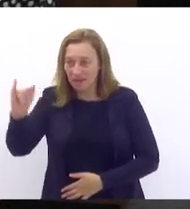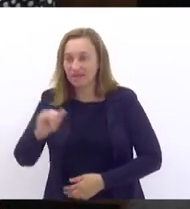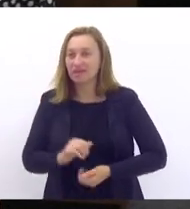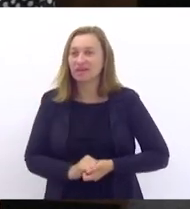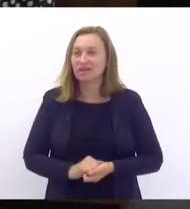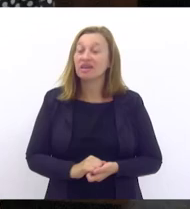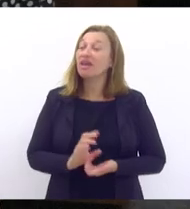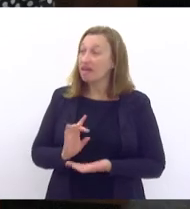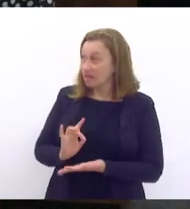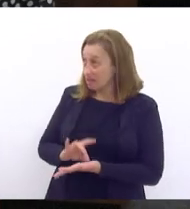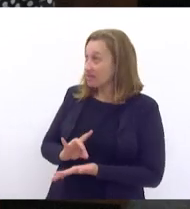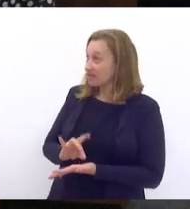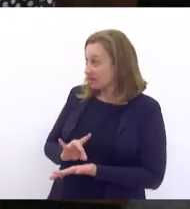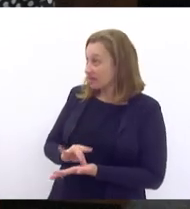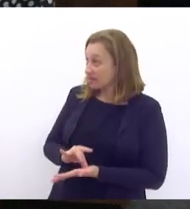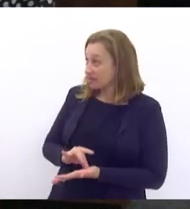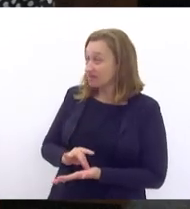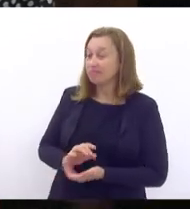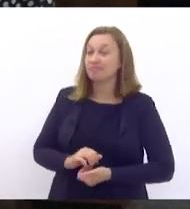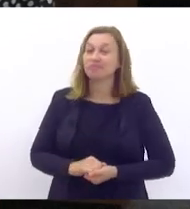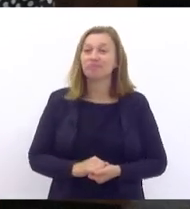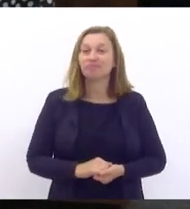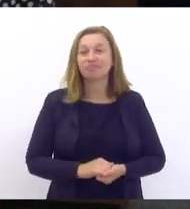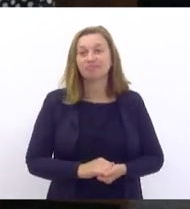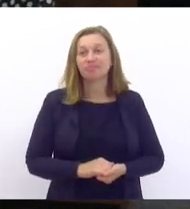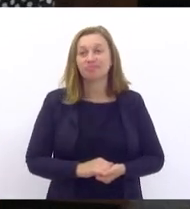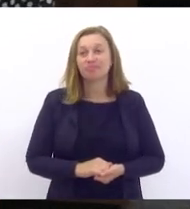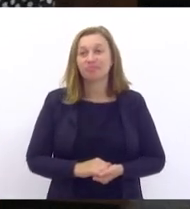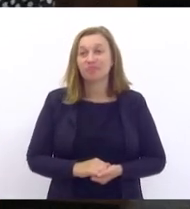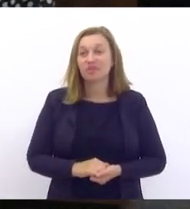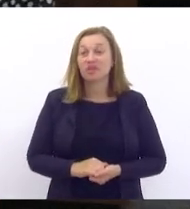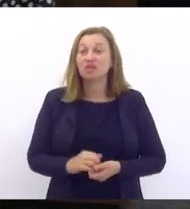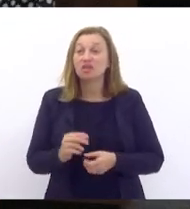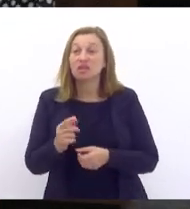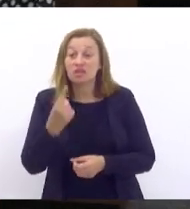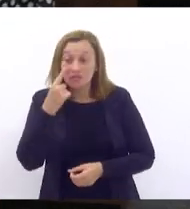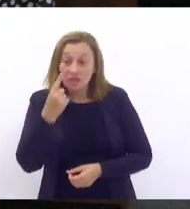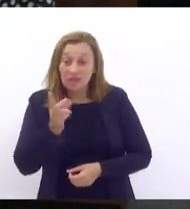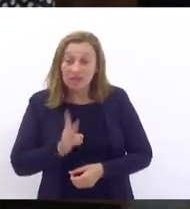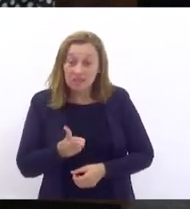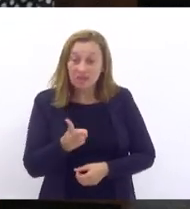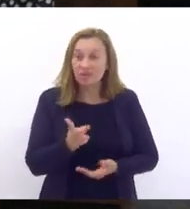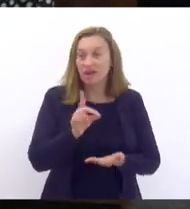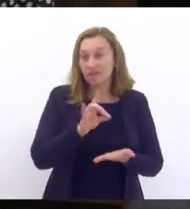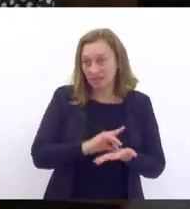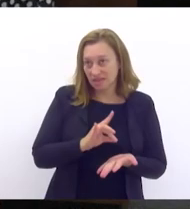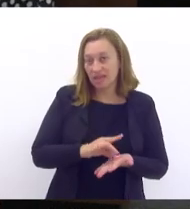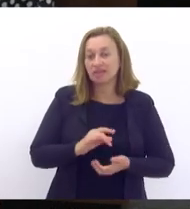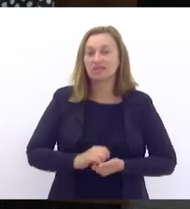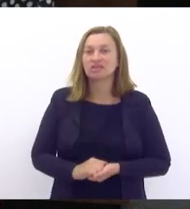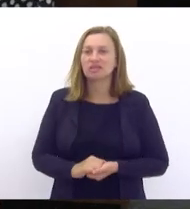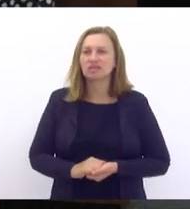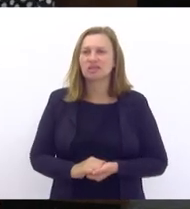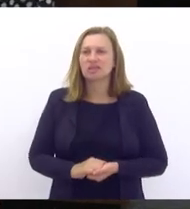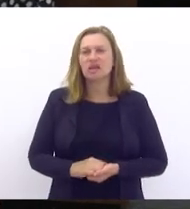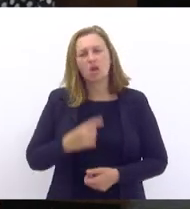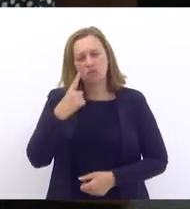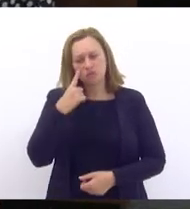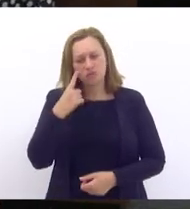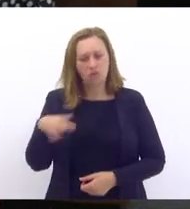do Meio é a verdade. De buscar a verdade sempre. Eu ouvi